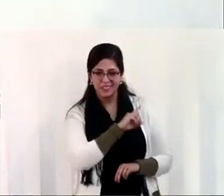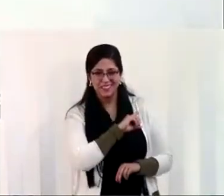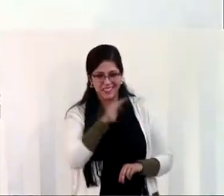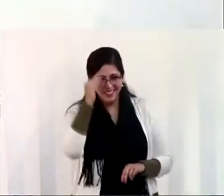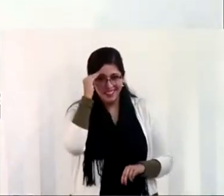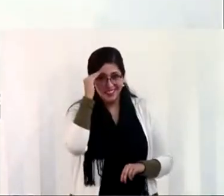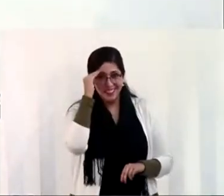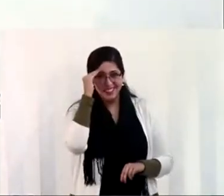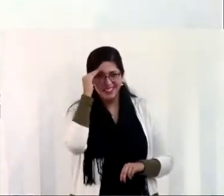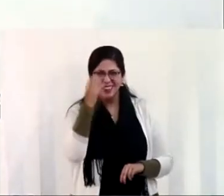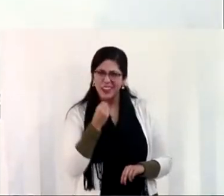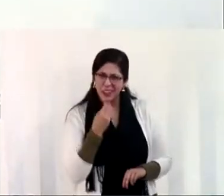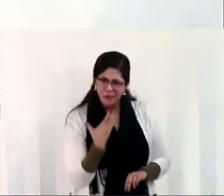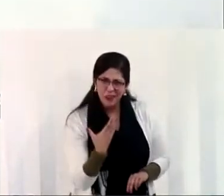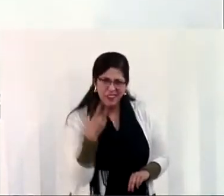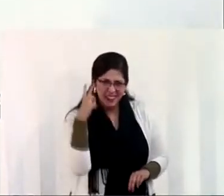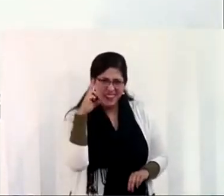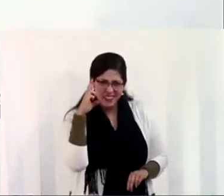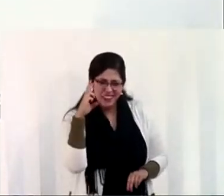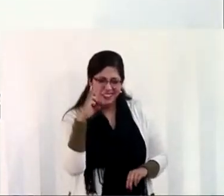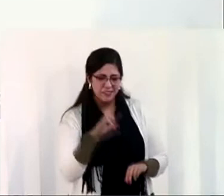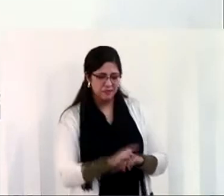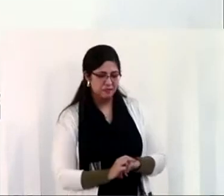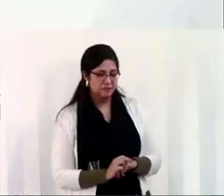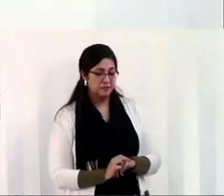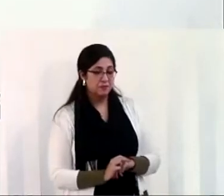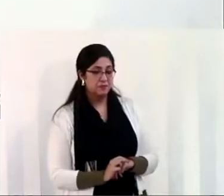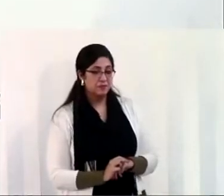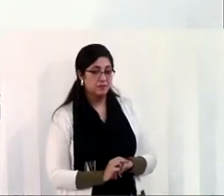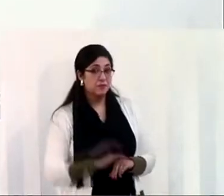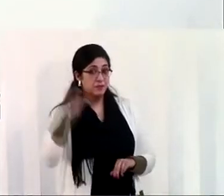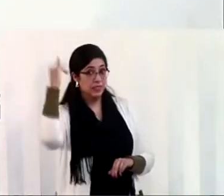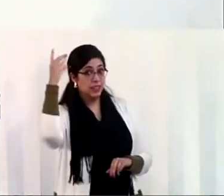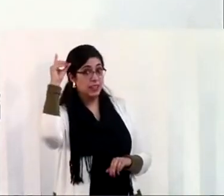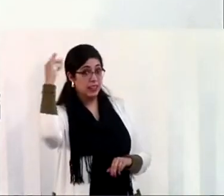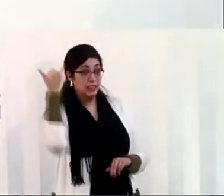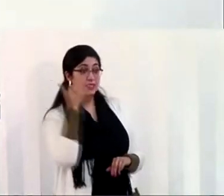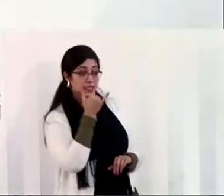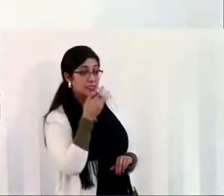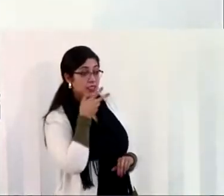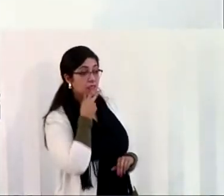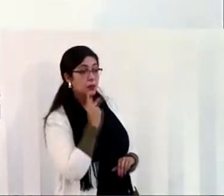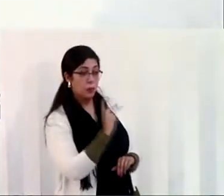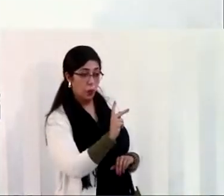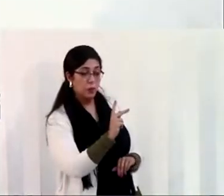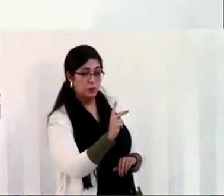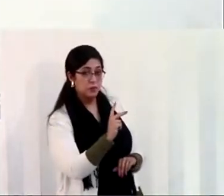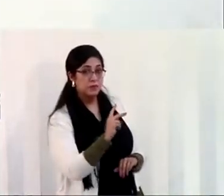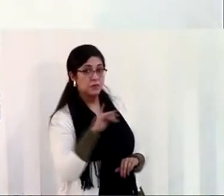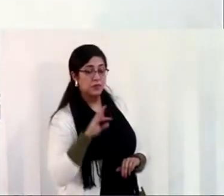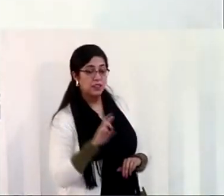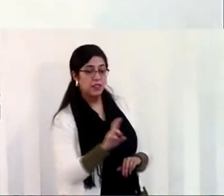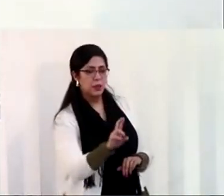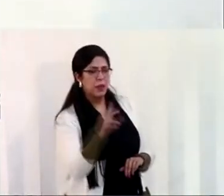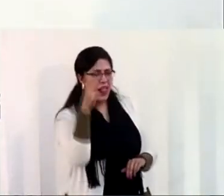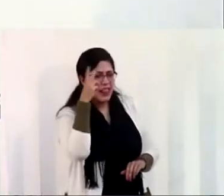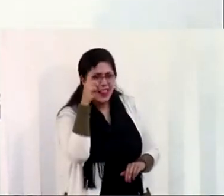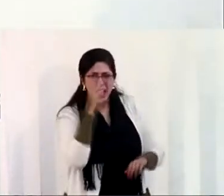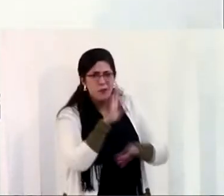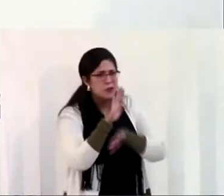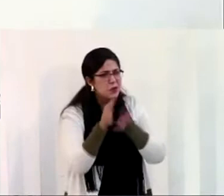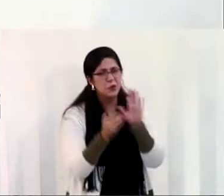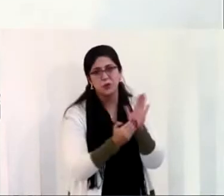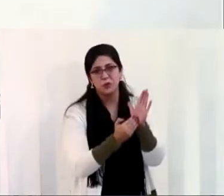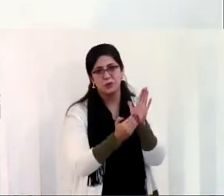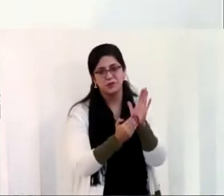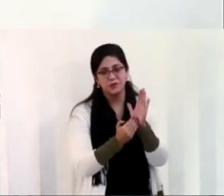bom? Diz a este povo, Jeremias, diz que eu me lembro disso. Diz que eu me lembro de como era o nosso